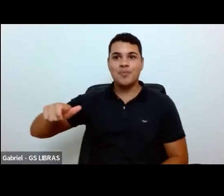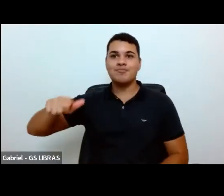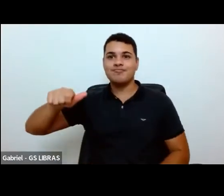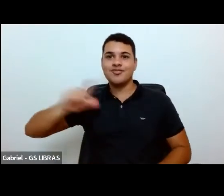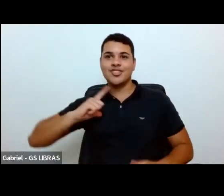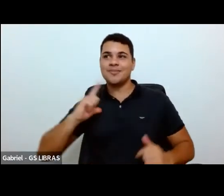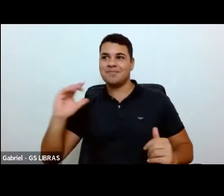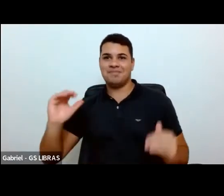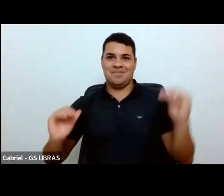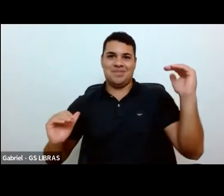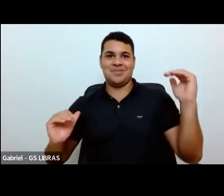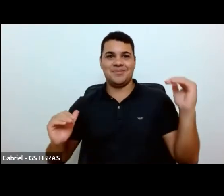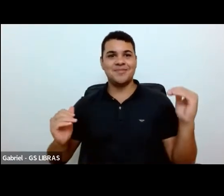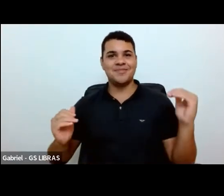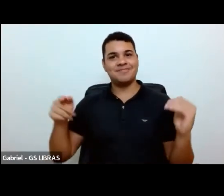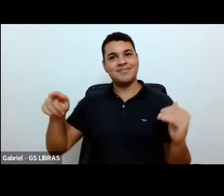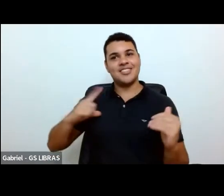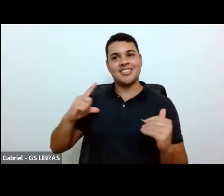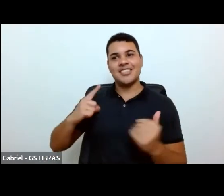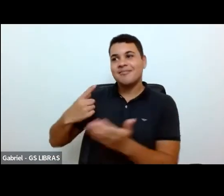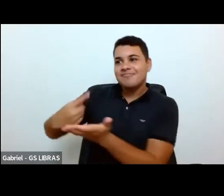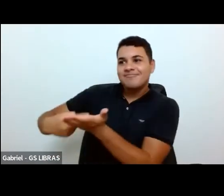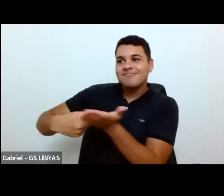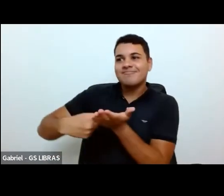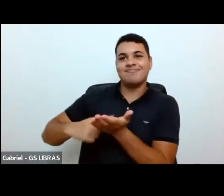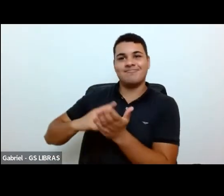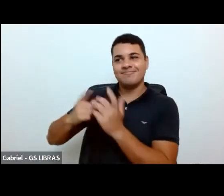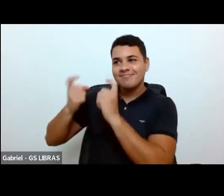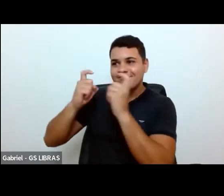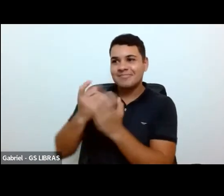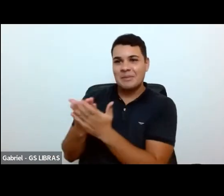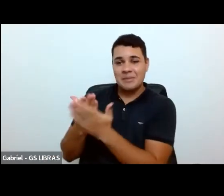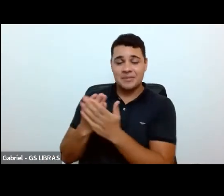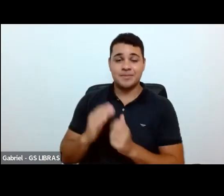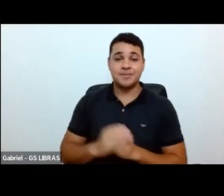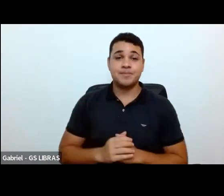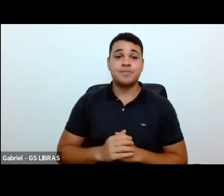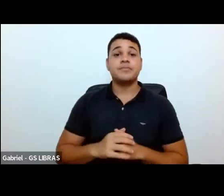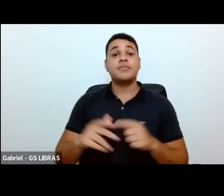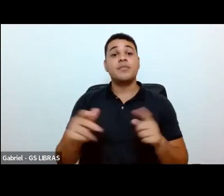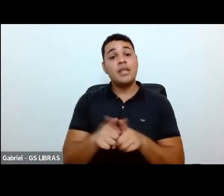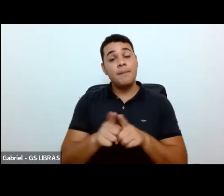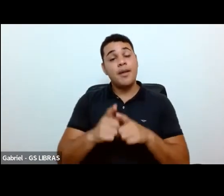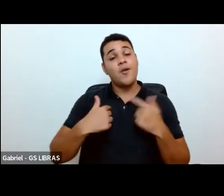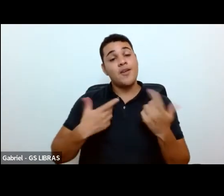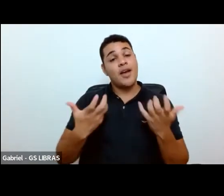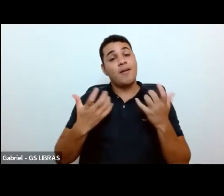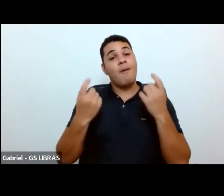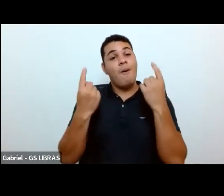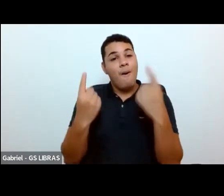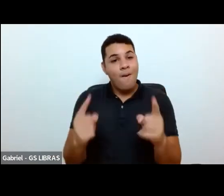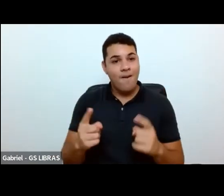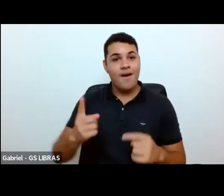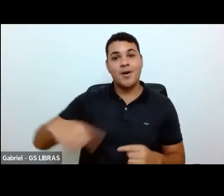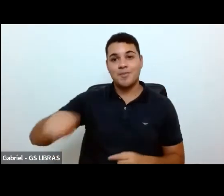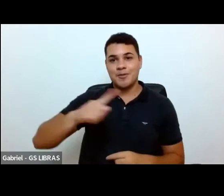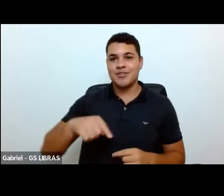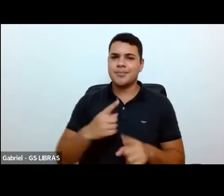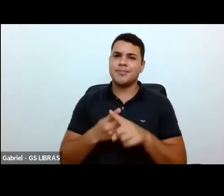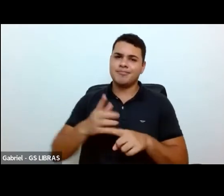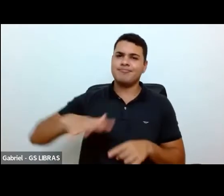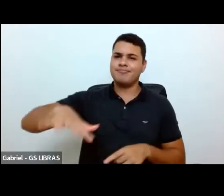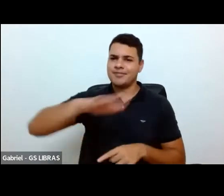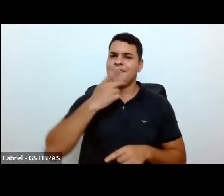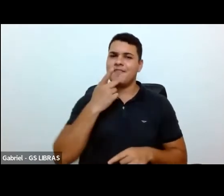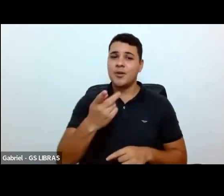que eu gostaria, só para terminar, assim, acho que uma provocação que eu falo, que tem a ver com que todas vocês falaram, mas também a Luciana falou desde